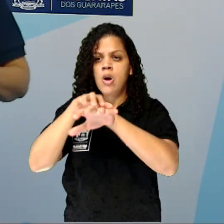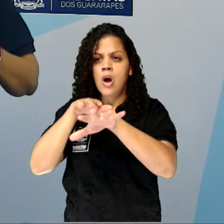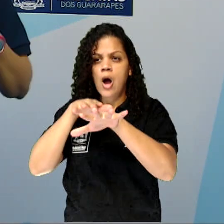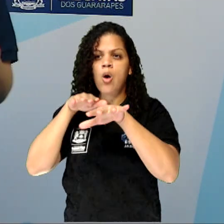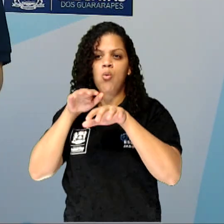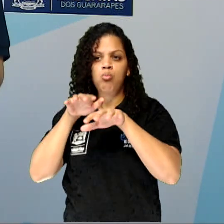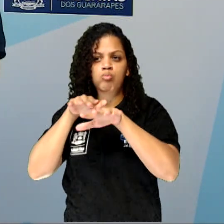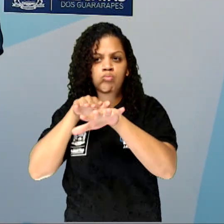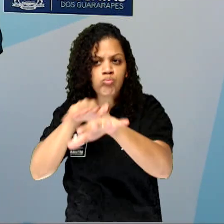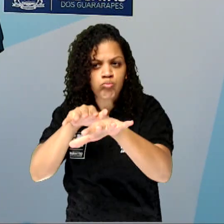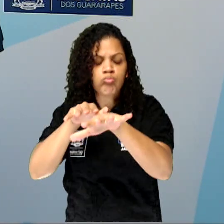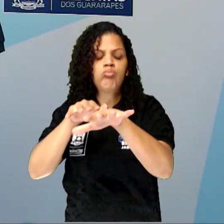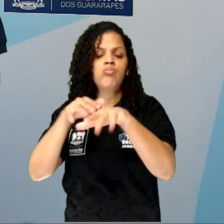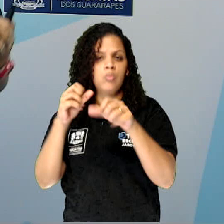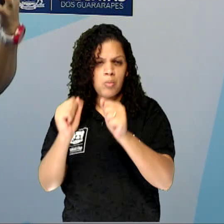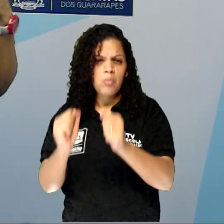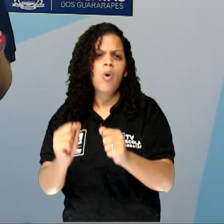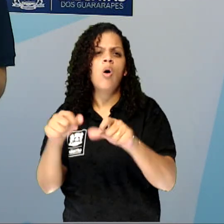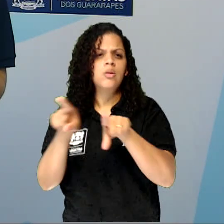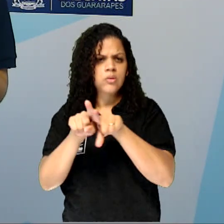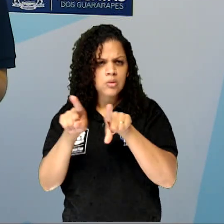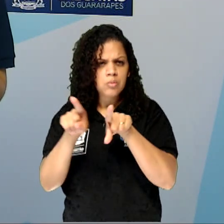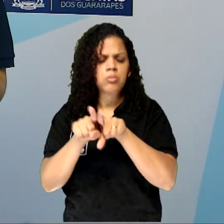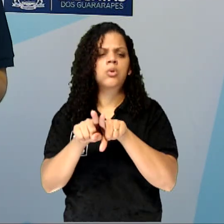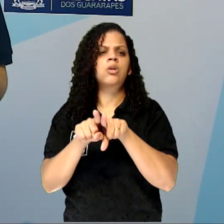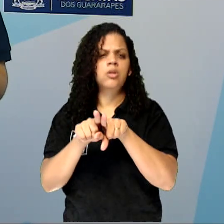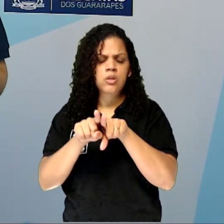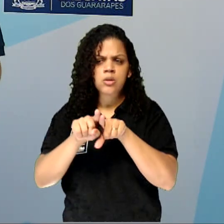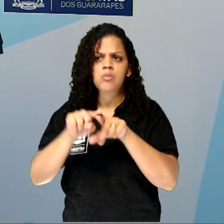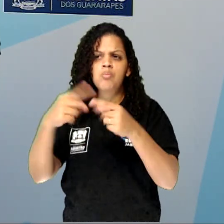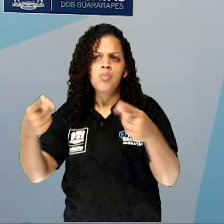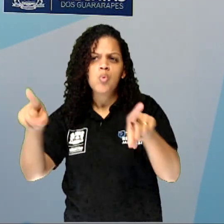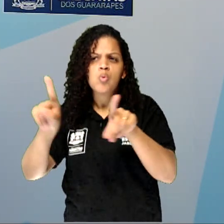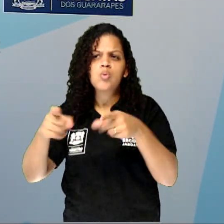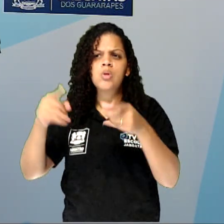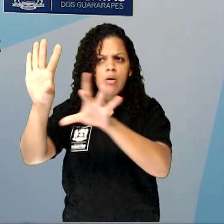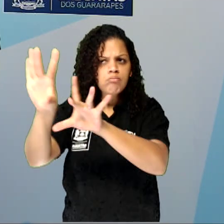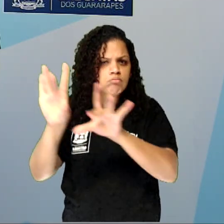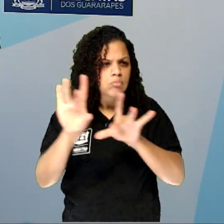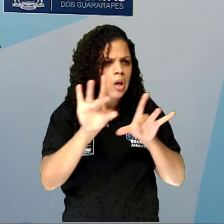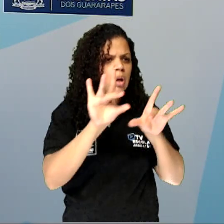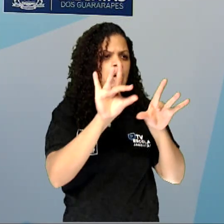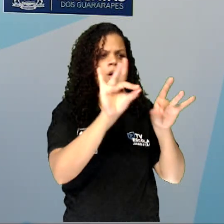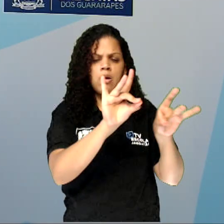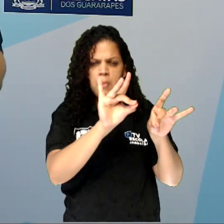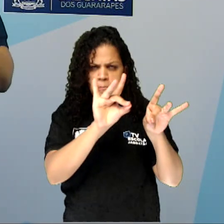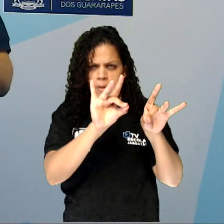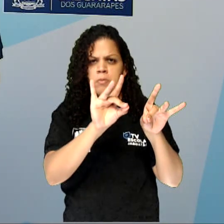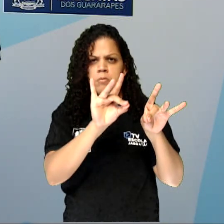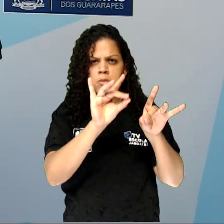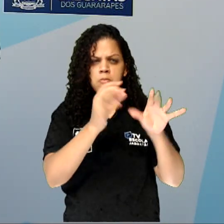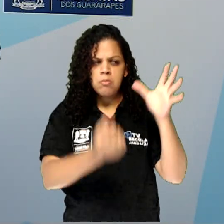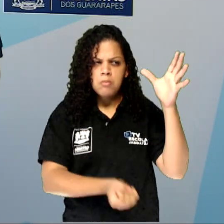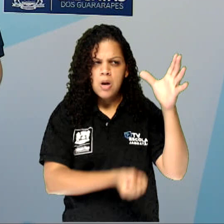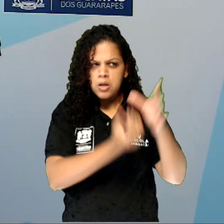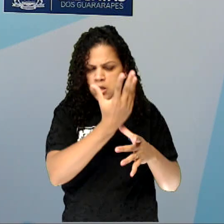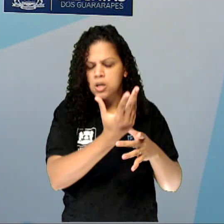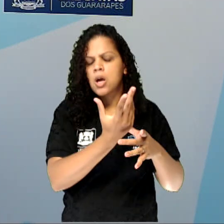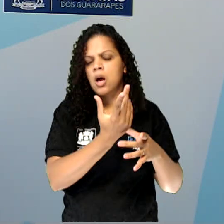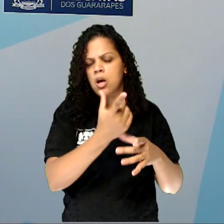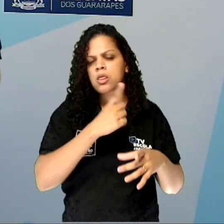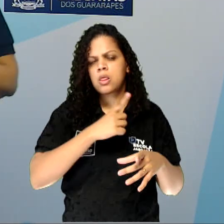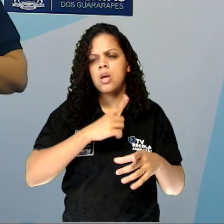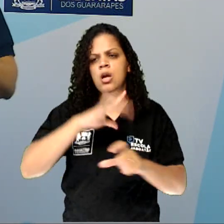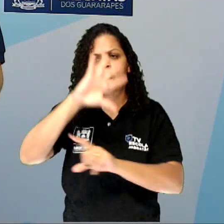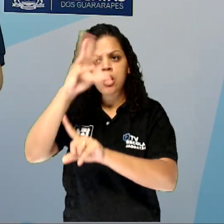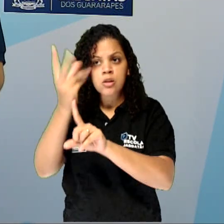enfim. Pode pegar algumas músicas também e colocar, né, tem alguns artistas que usam esse tipo de